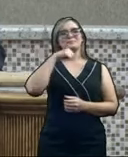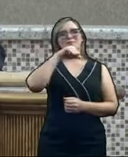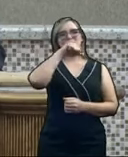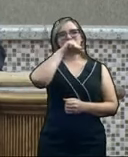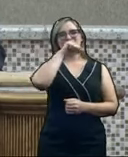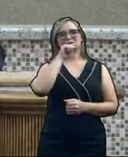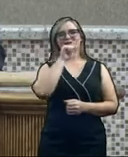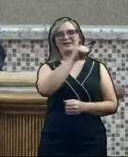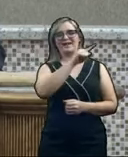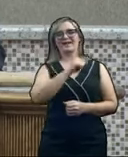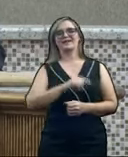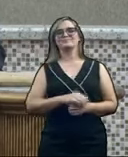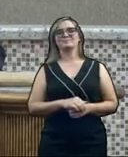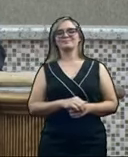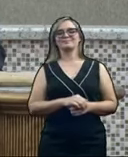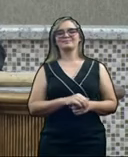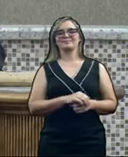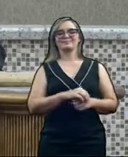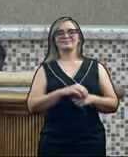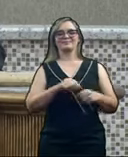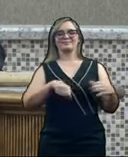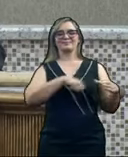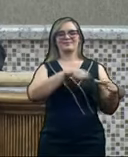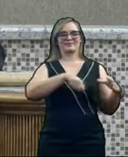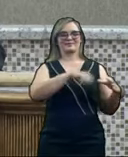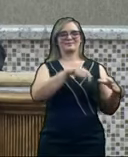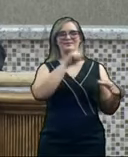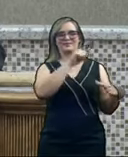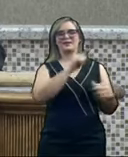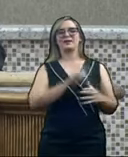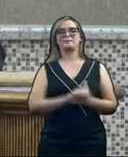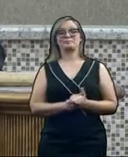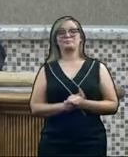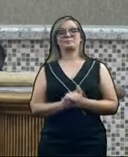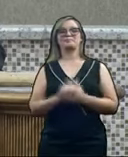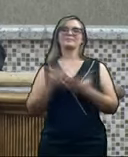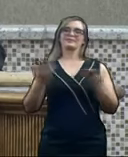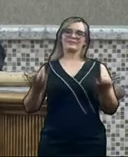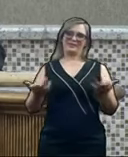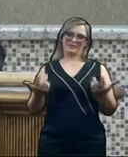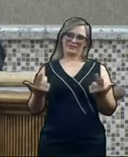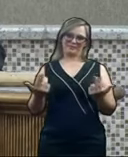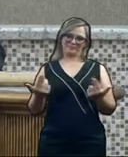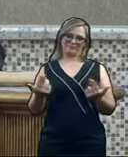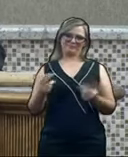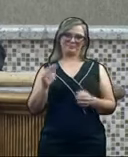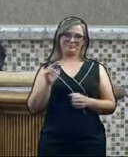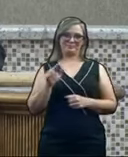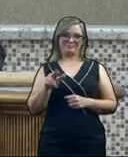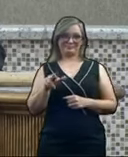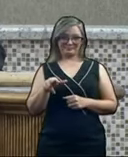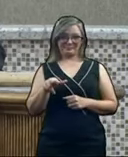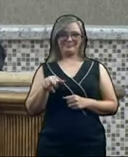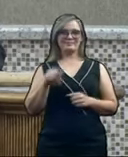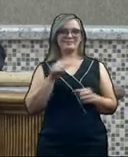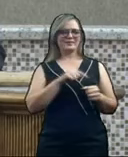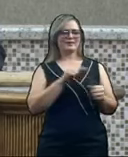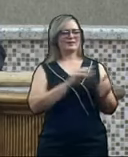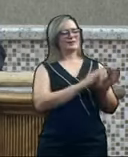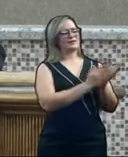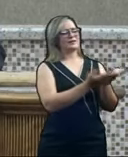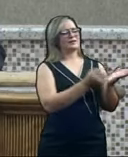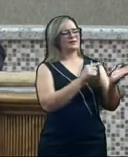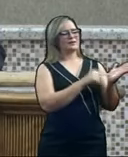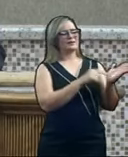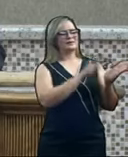Micaela né meus irmãos é tema proposto é um tema bastante conhecido da igreja